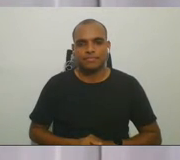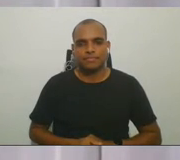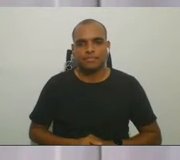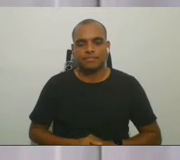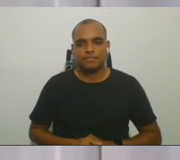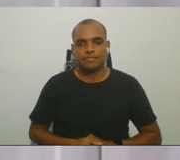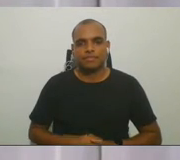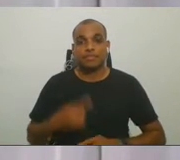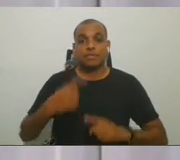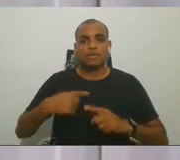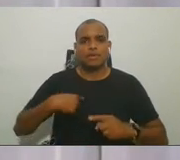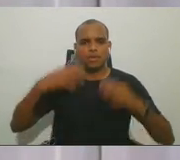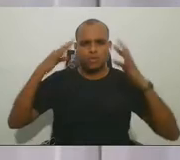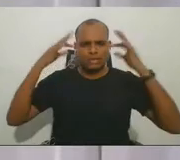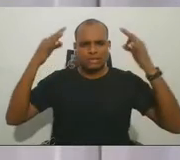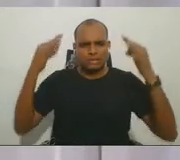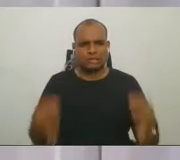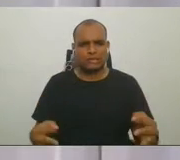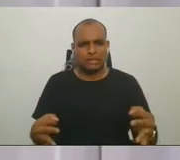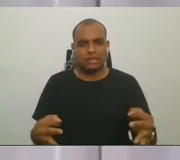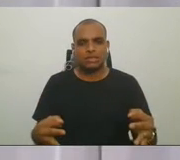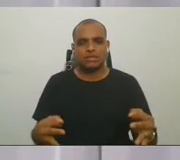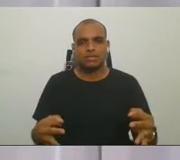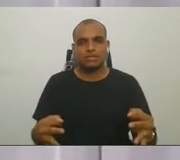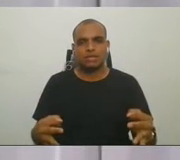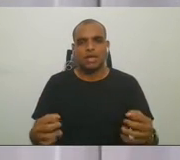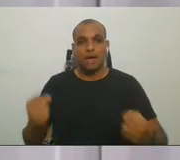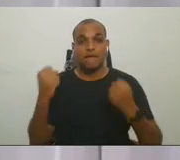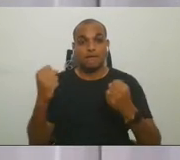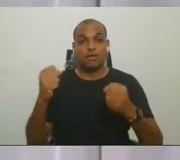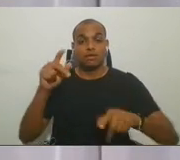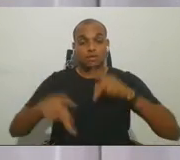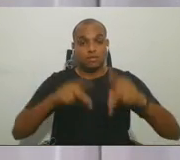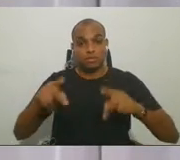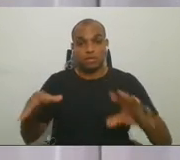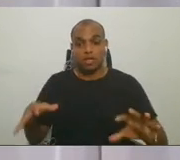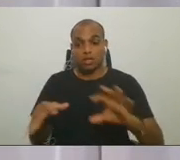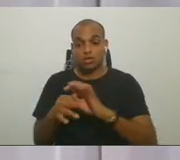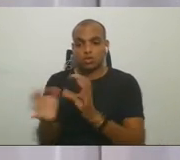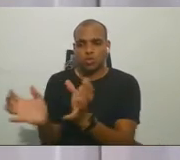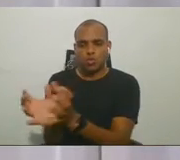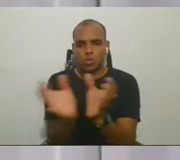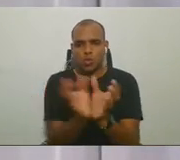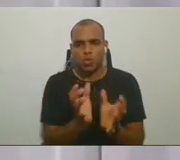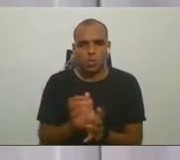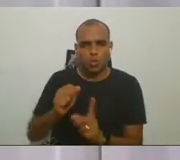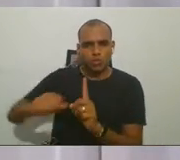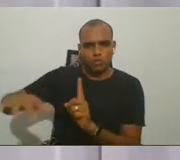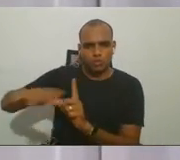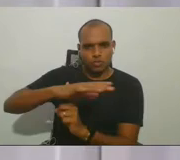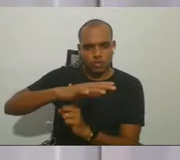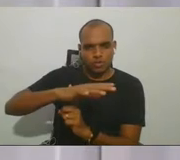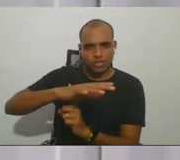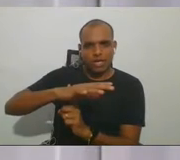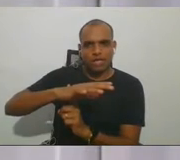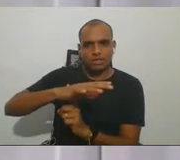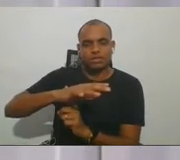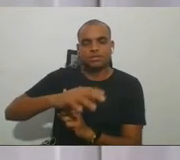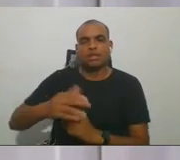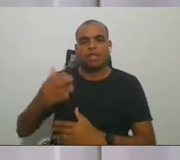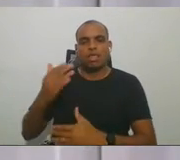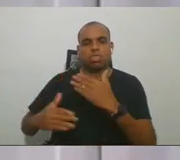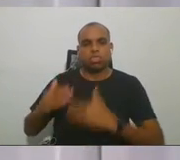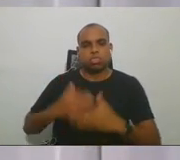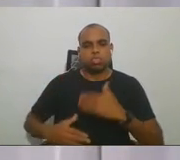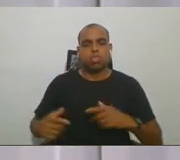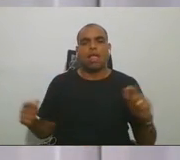Porque tenho certeza que nas forças populares, aliadas com grupos sociais e com as formas retardatárias,